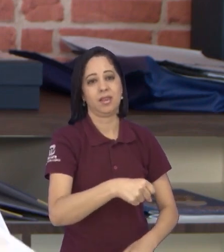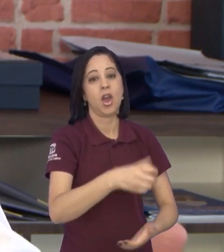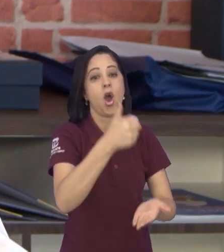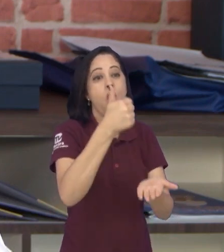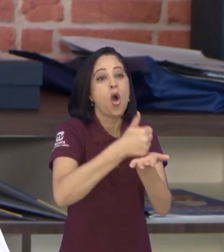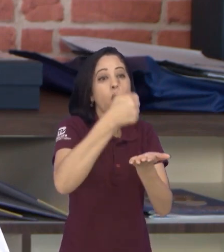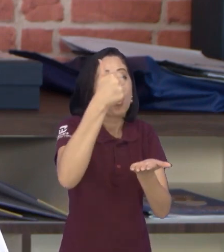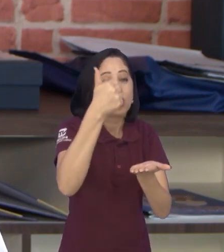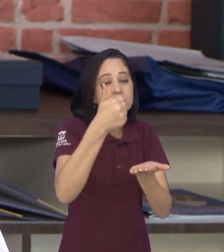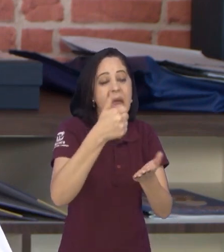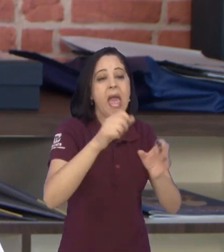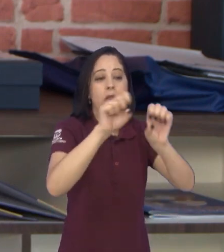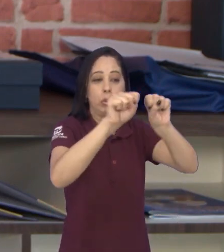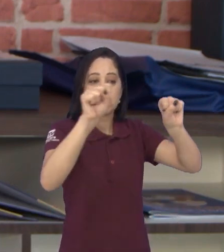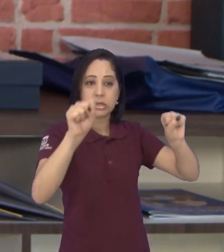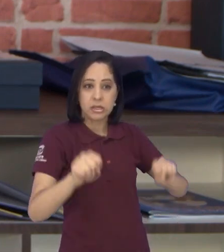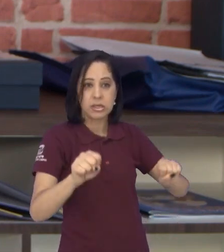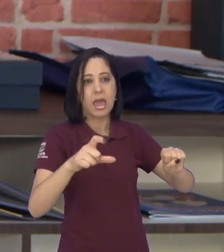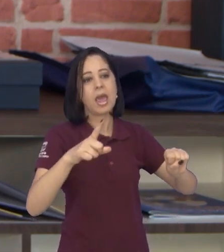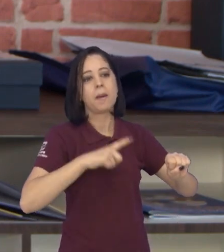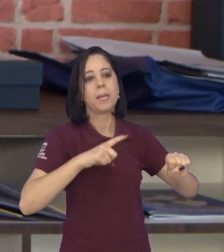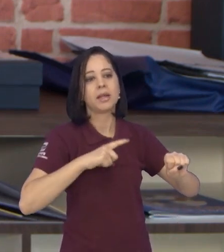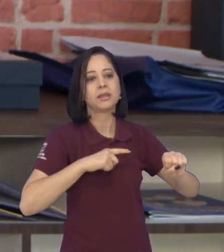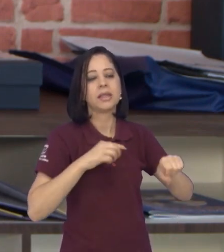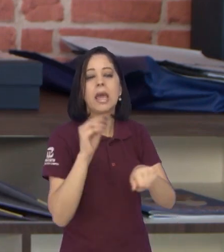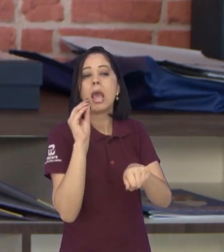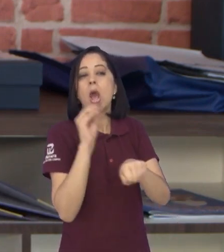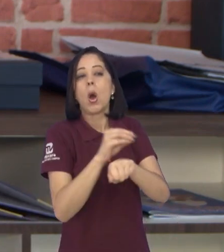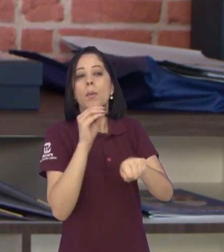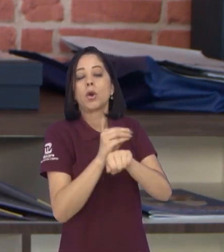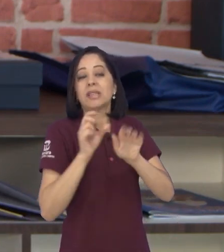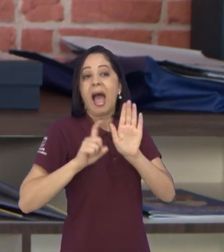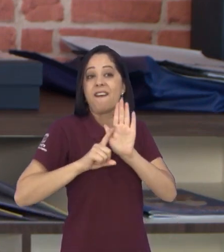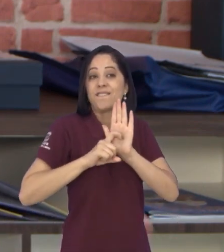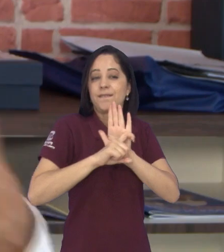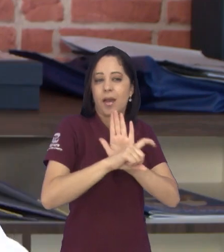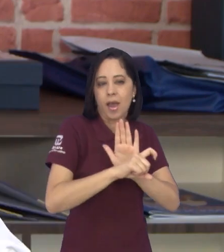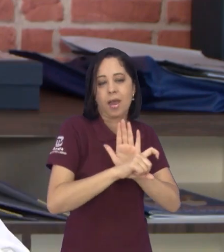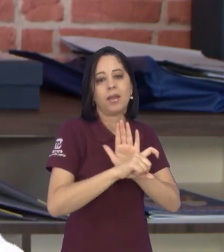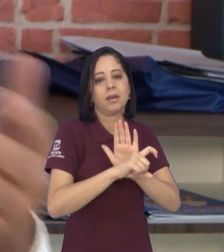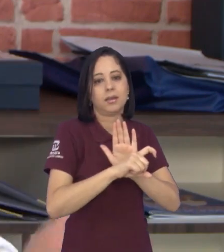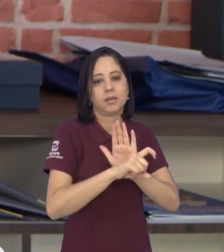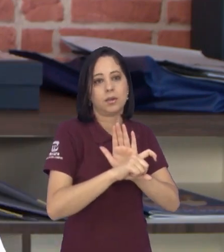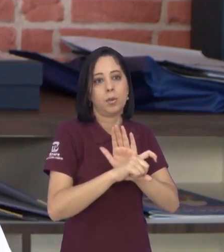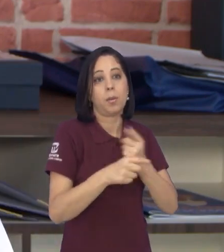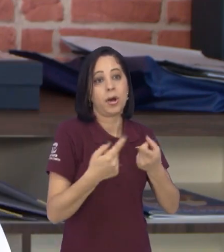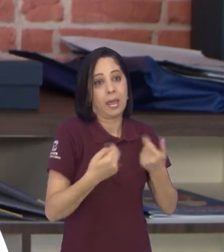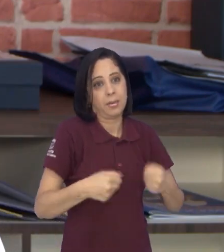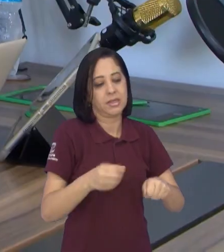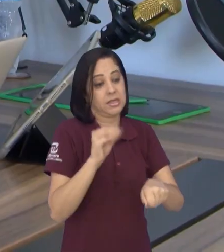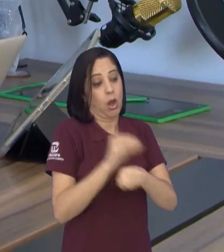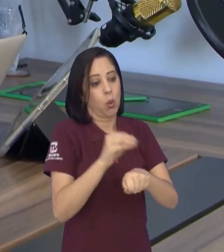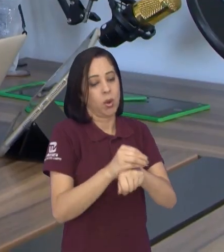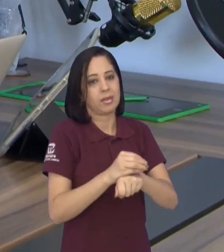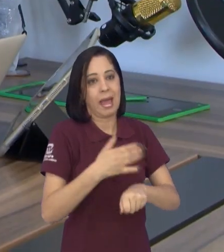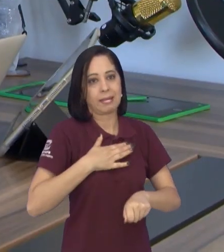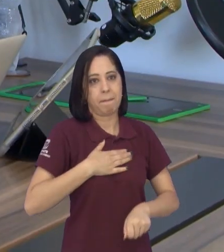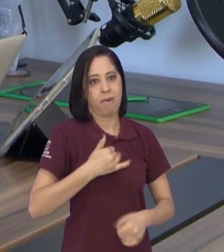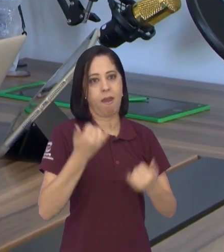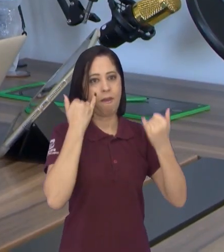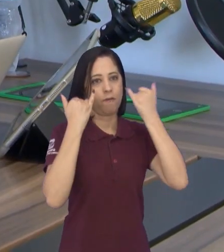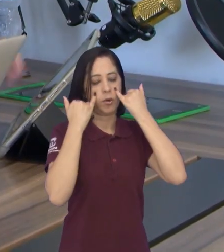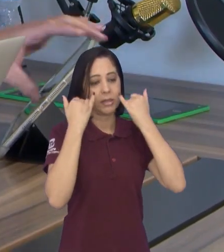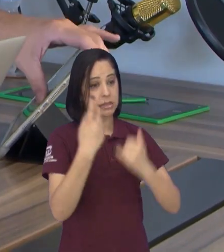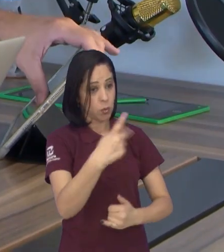um antivírus, elas precisam ter uma VPN, uma ação protetiva para cuidar do meu dado e do seu dado. O maior problema que a